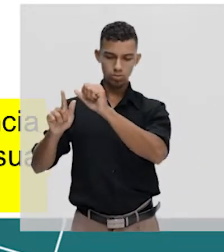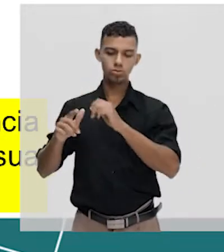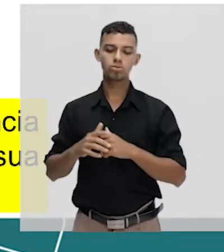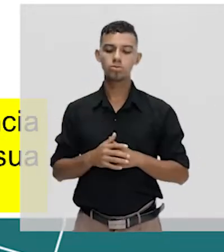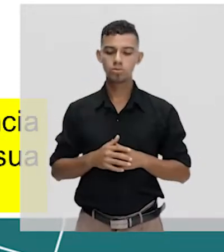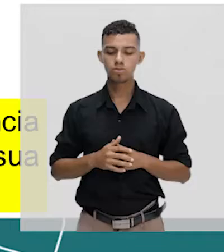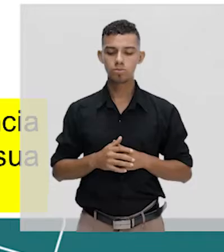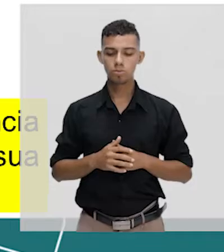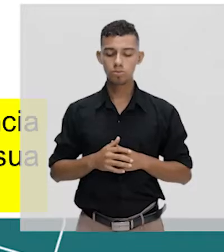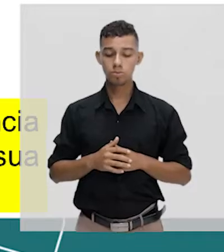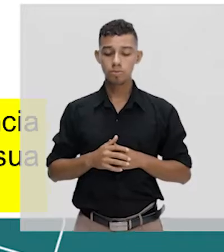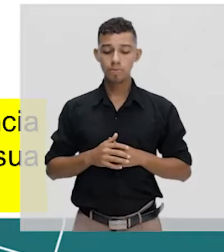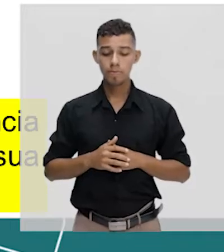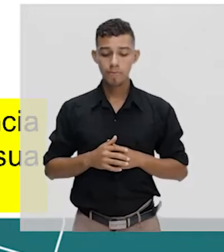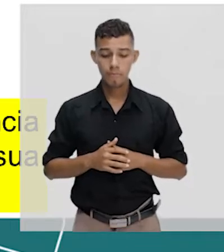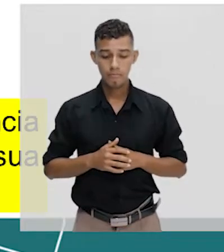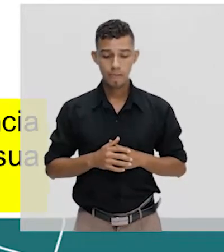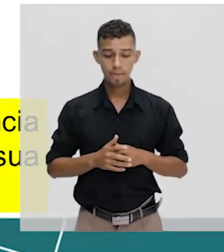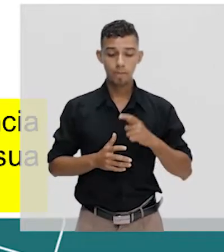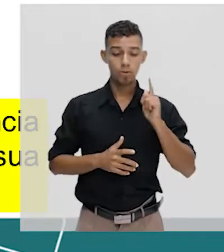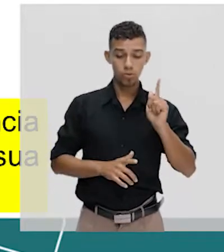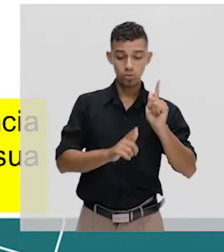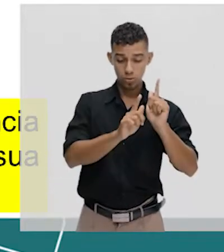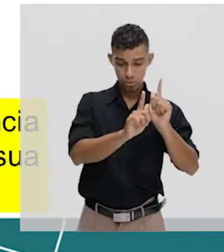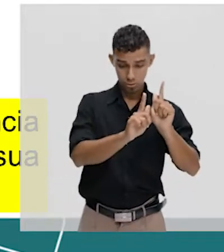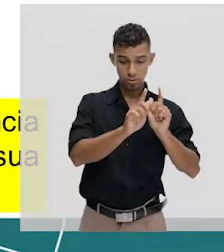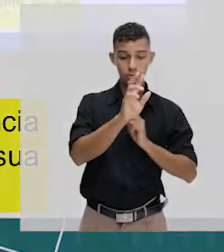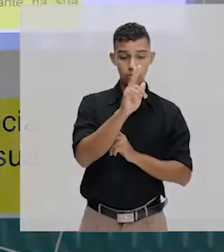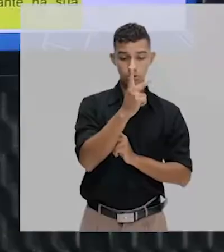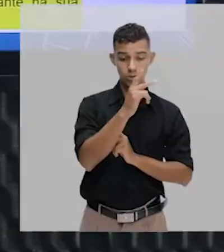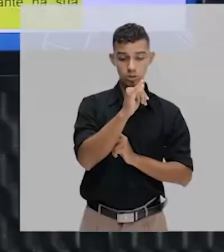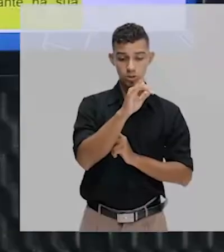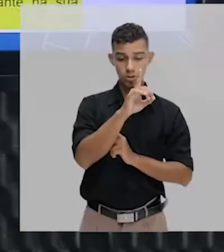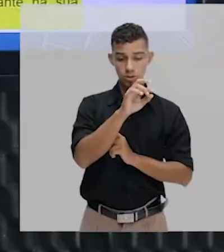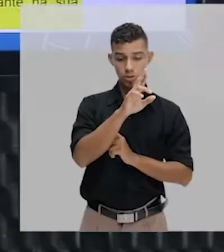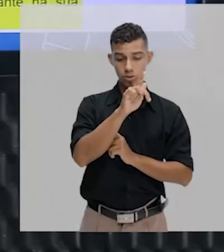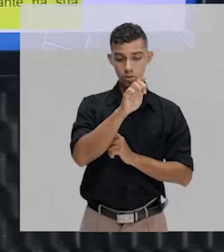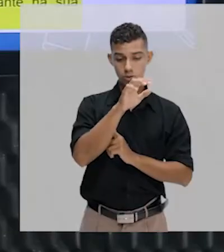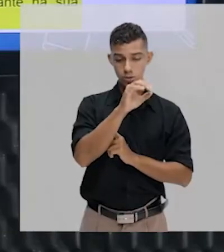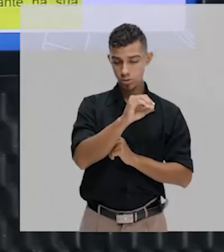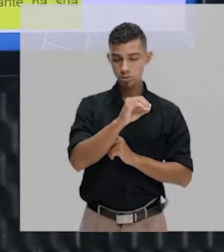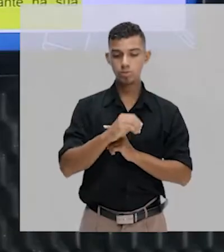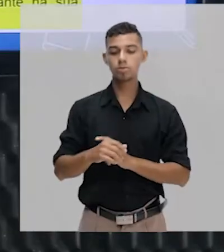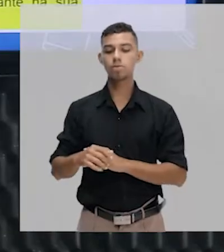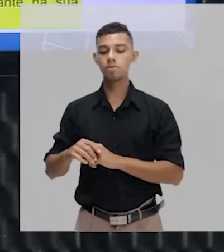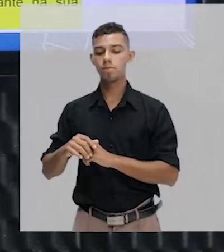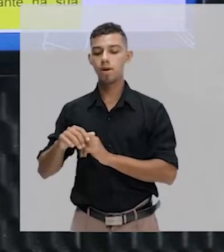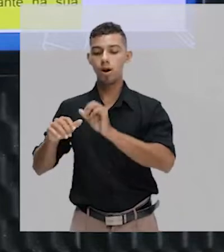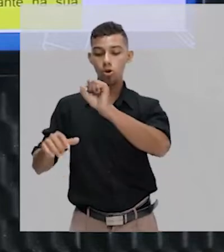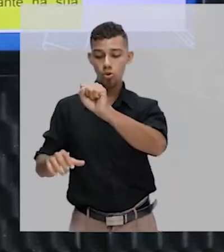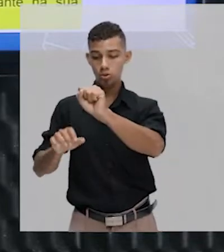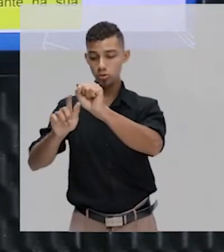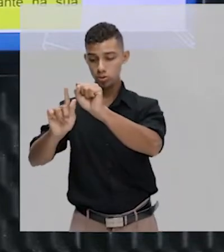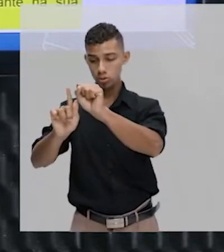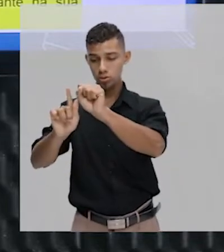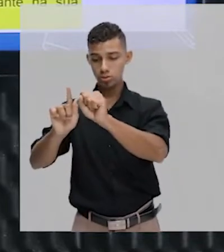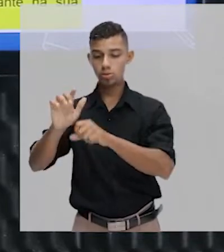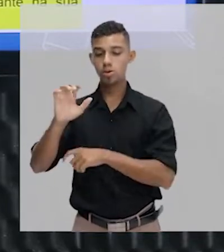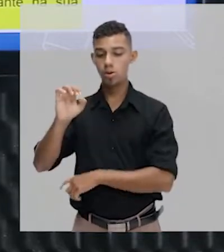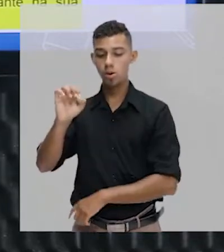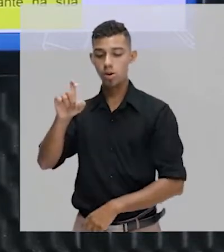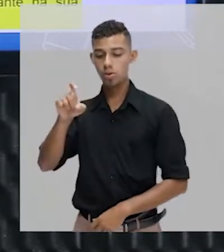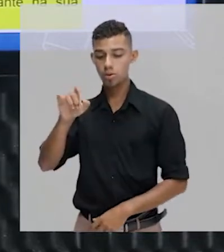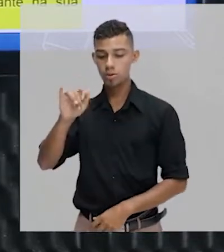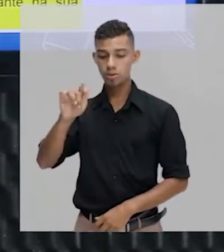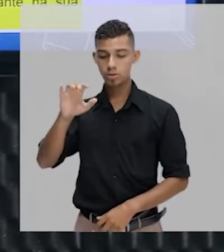com 8 gramas de oxigênio, nós vamos obter 9 gramas de água, certo? Até porque para a